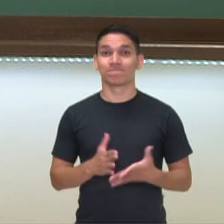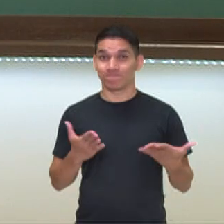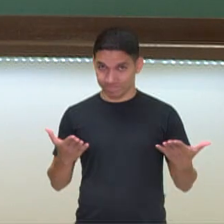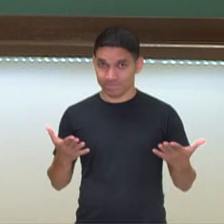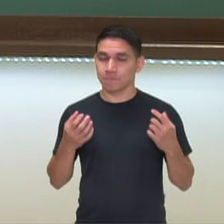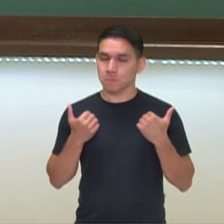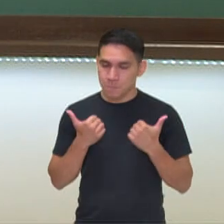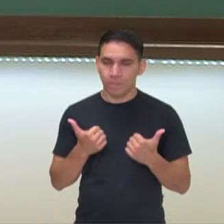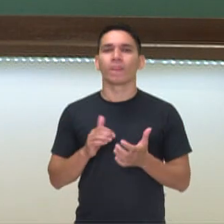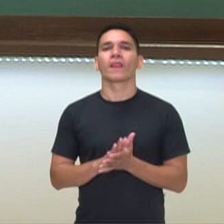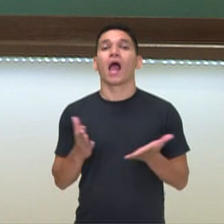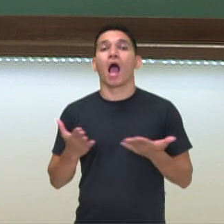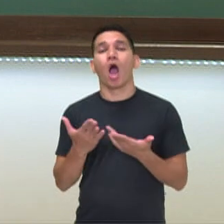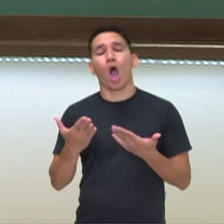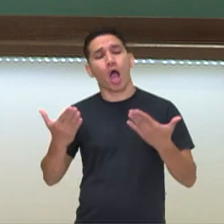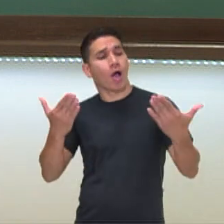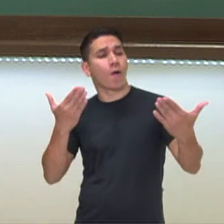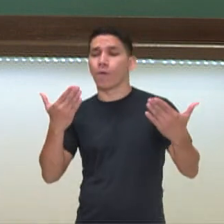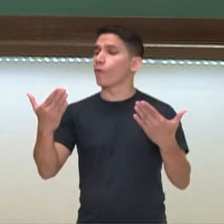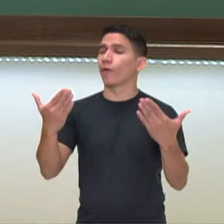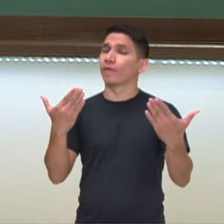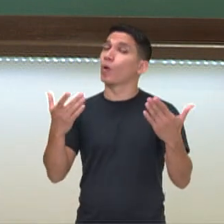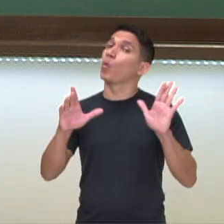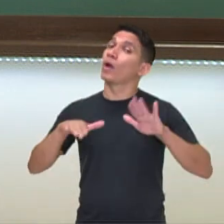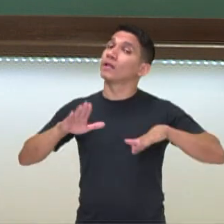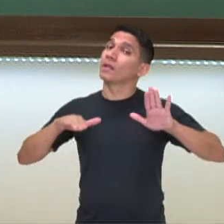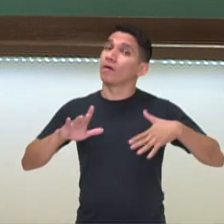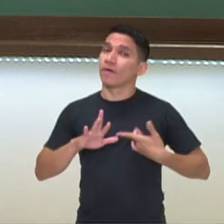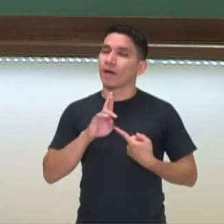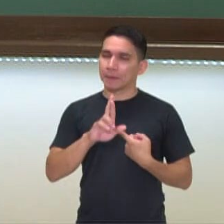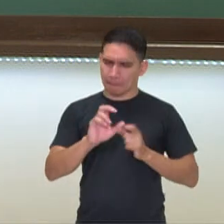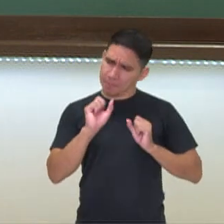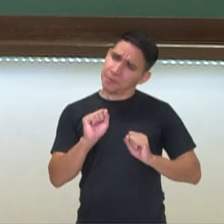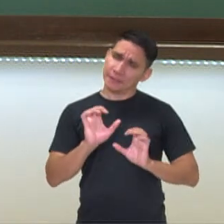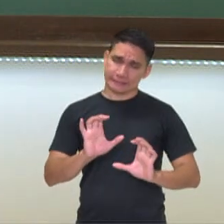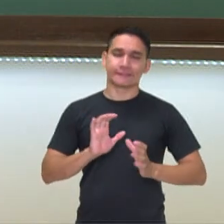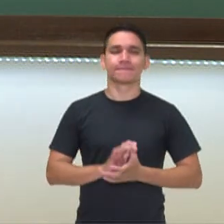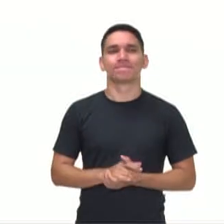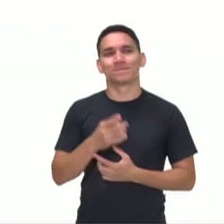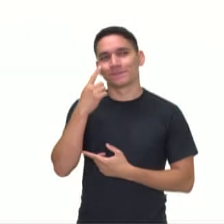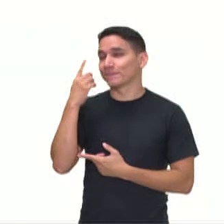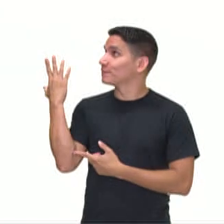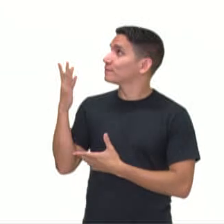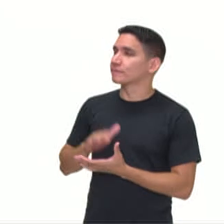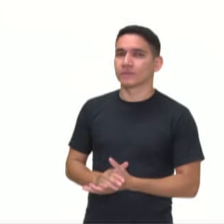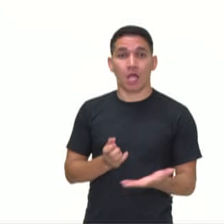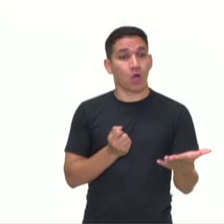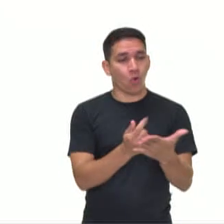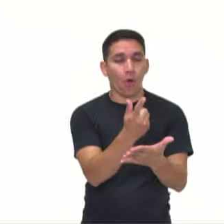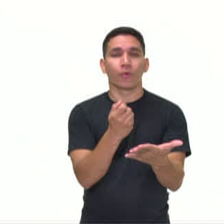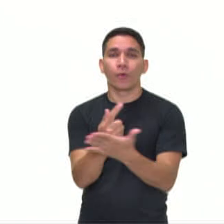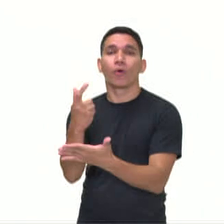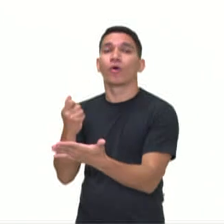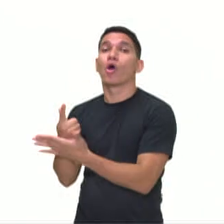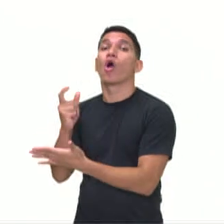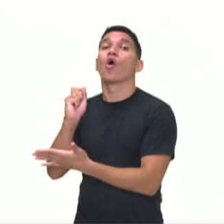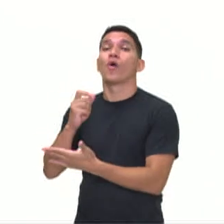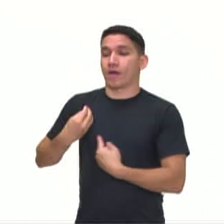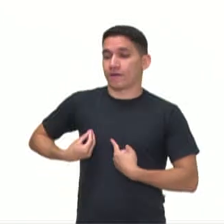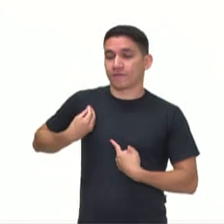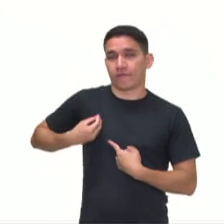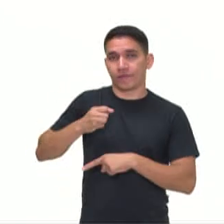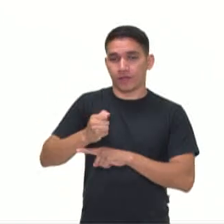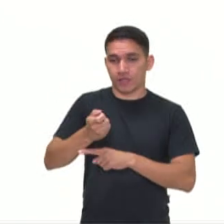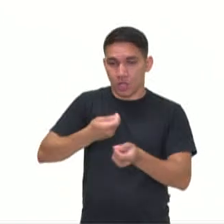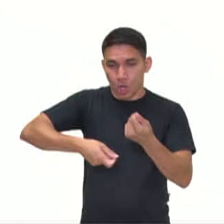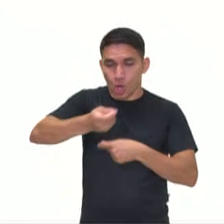Muito bem, vamos agora conferir aí a nossa possível resposta. Olha lá, consumo é a função da vida econômica que